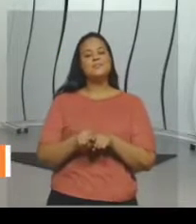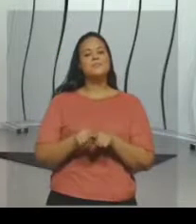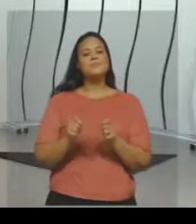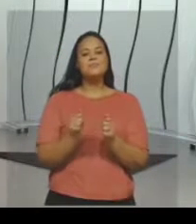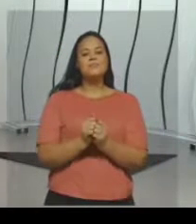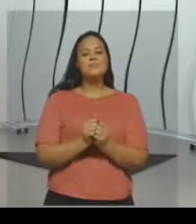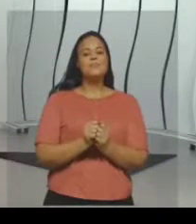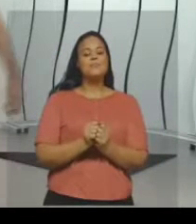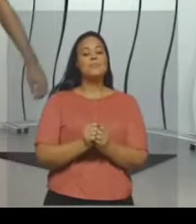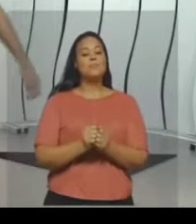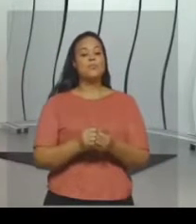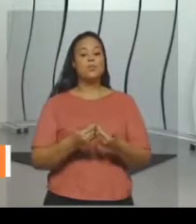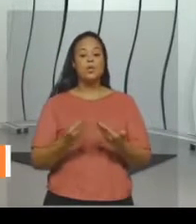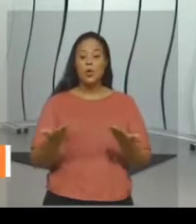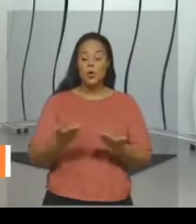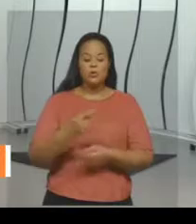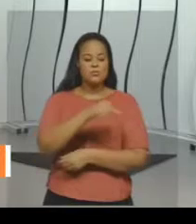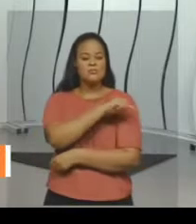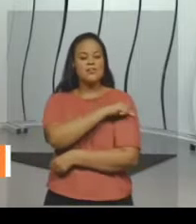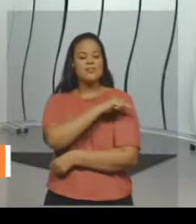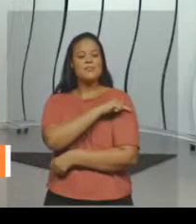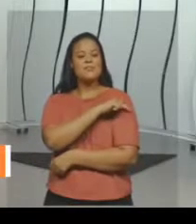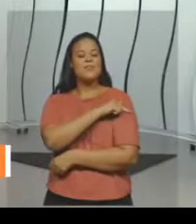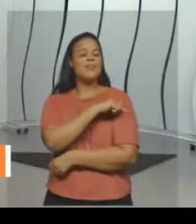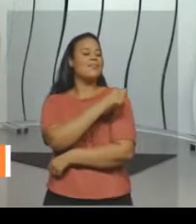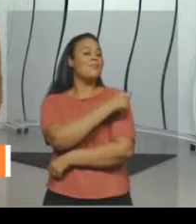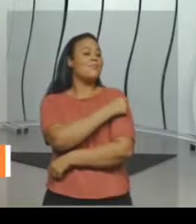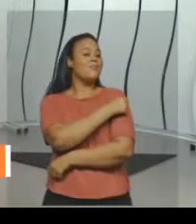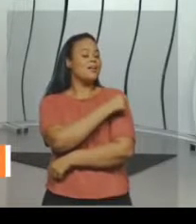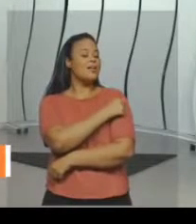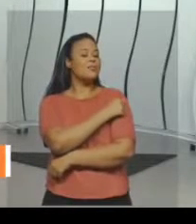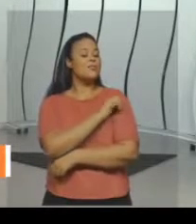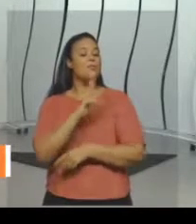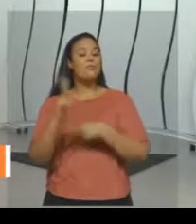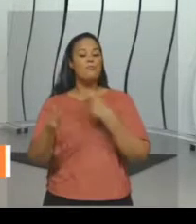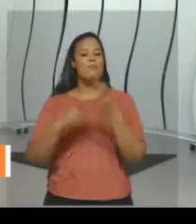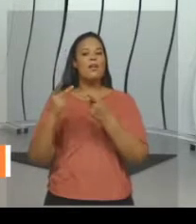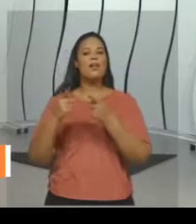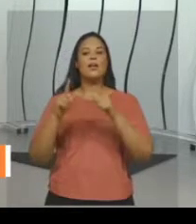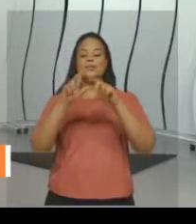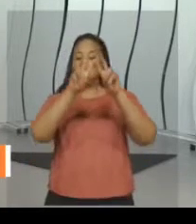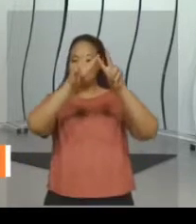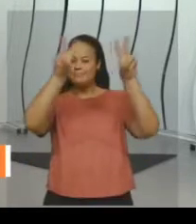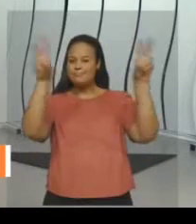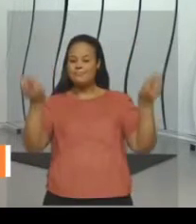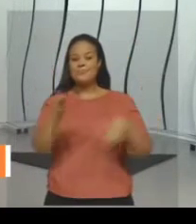você, aluno do 7º ano do Ensino Fundamental, sobre o reino Monera.